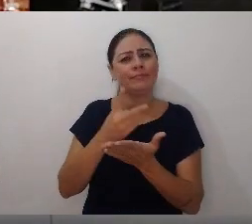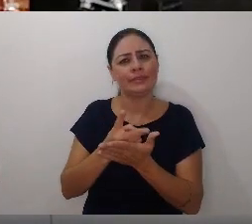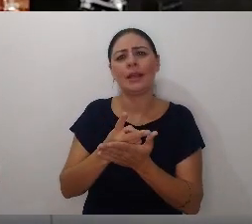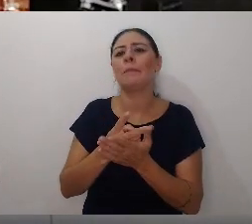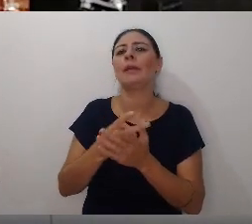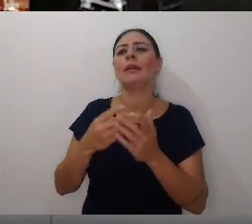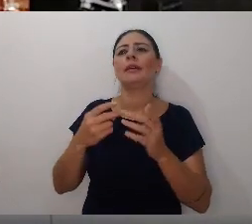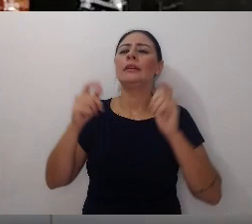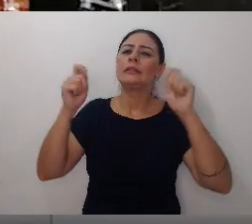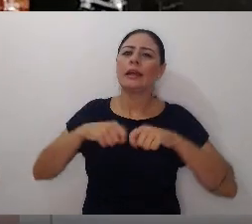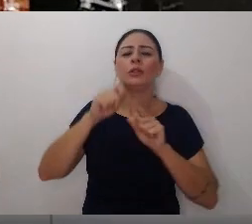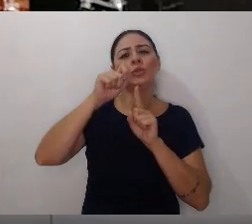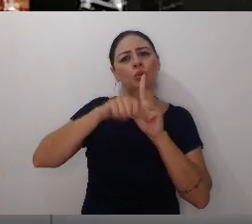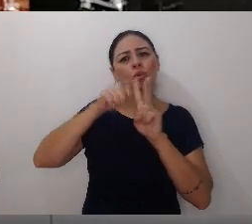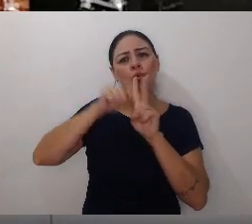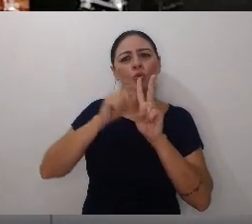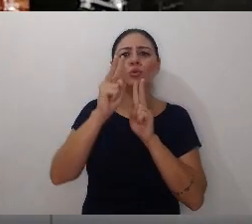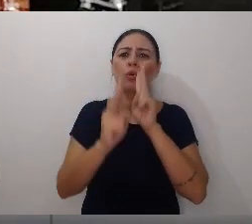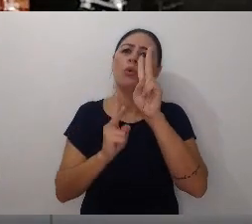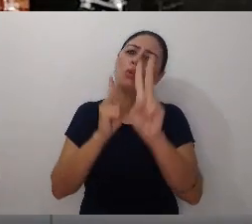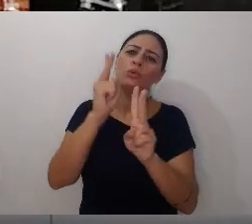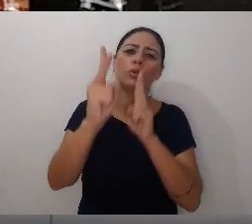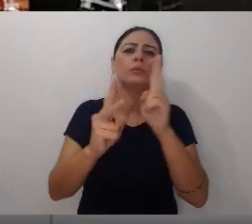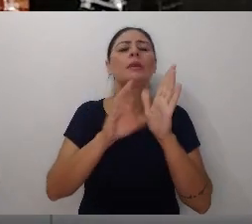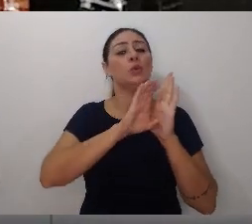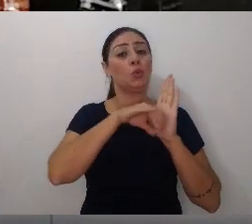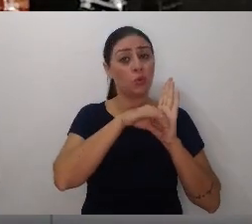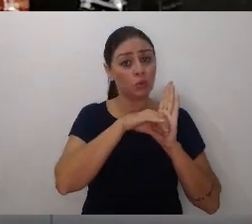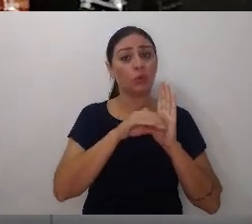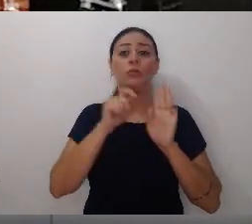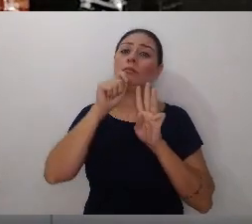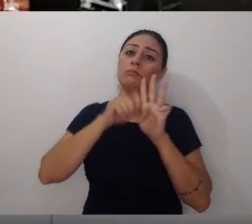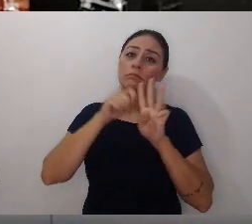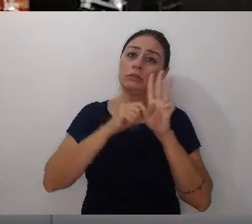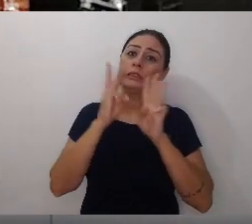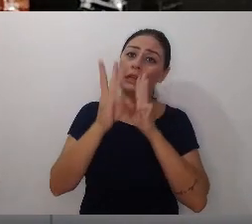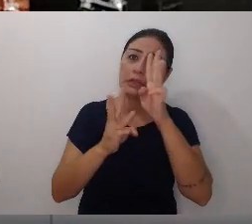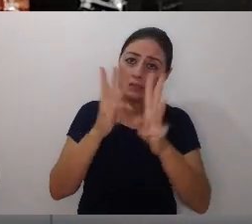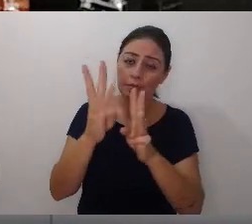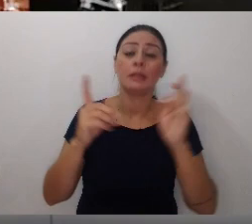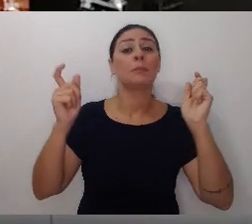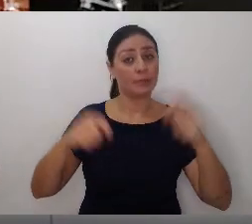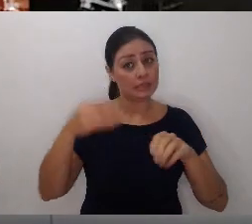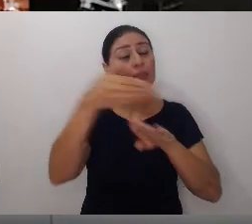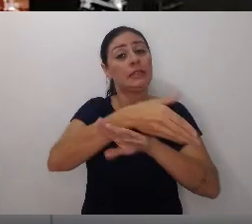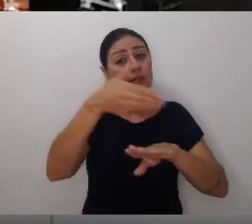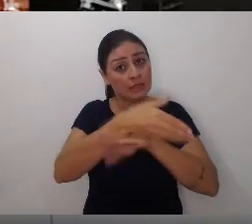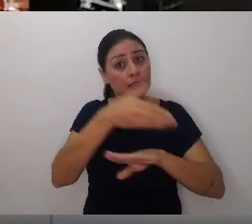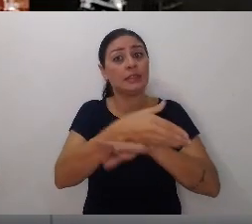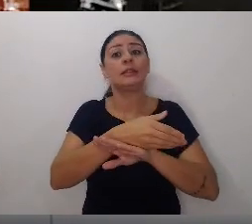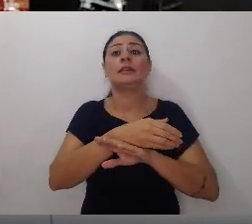consulta não é inacessível, é uma consulta bem acessível. Eu aumento o prazo, até pode ser de 2 em